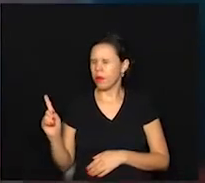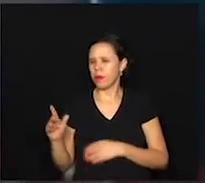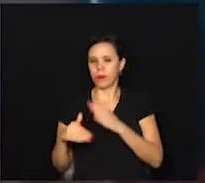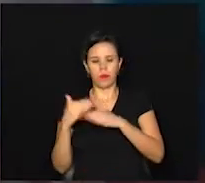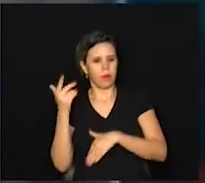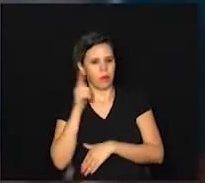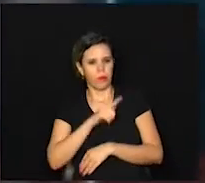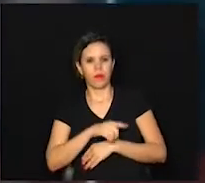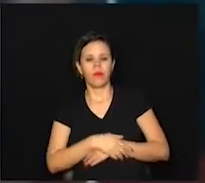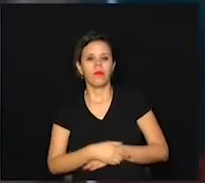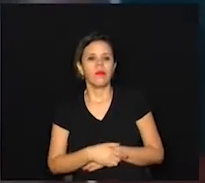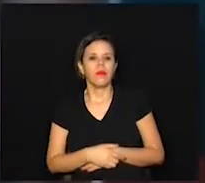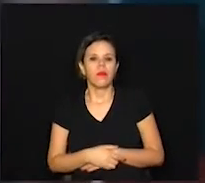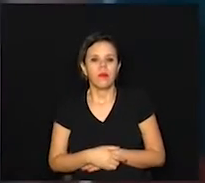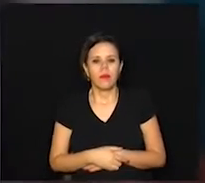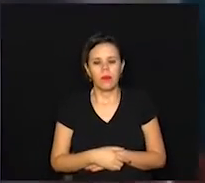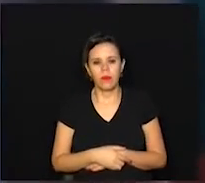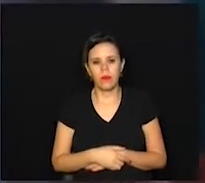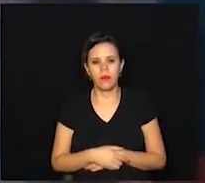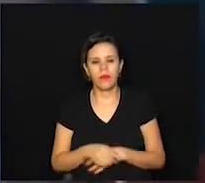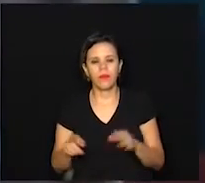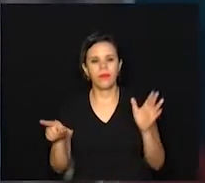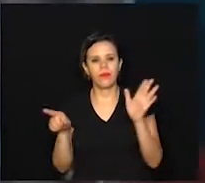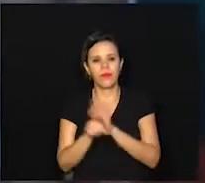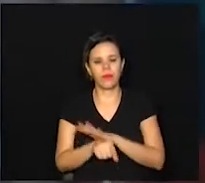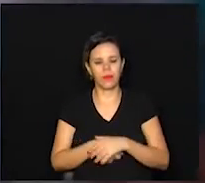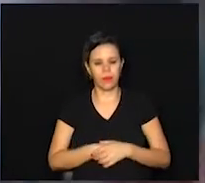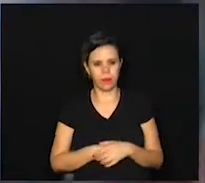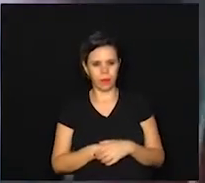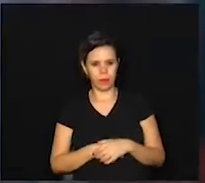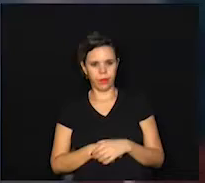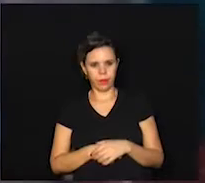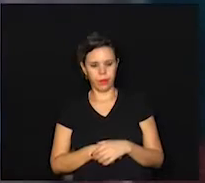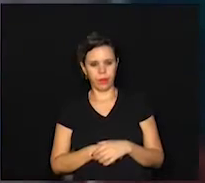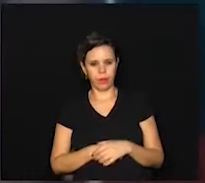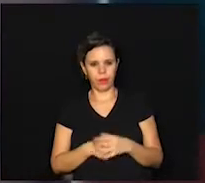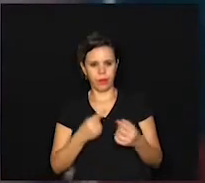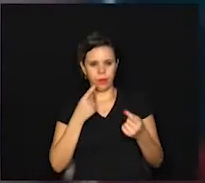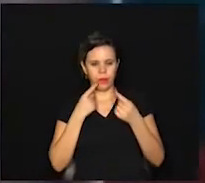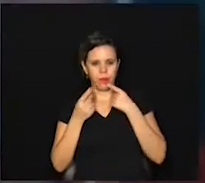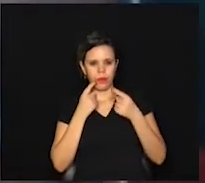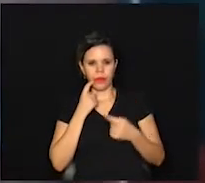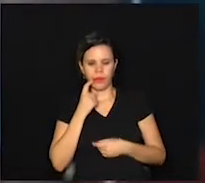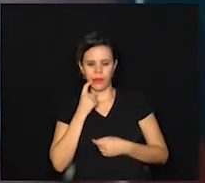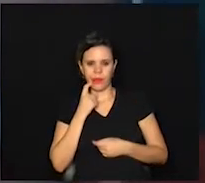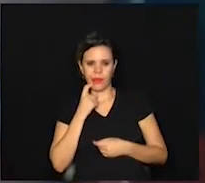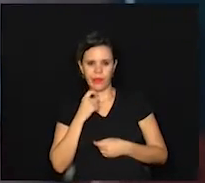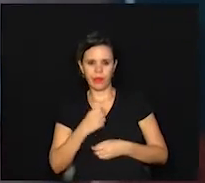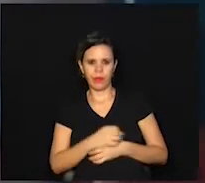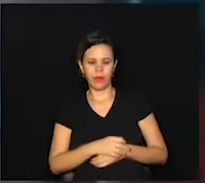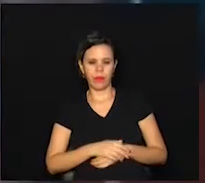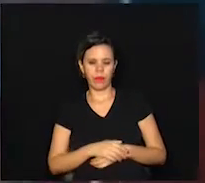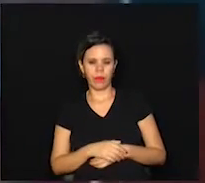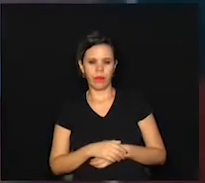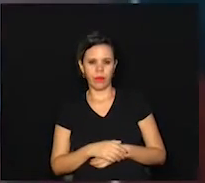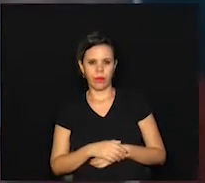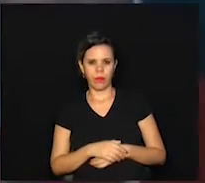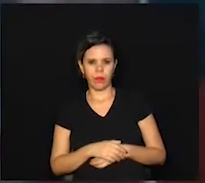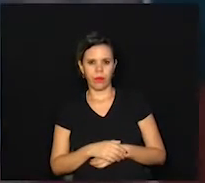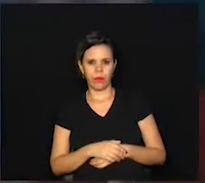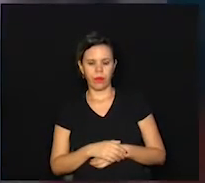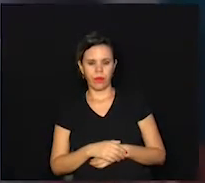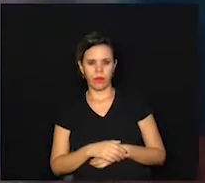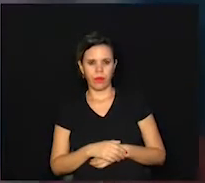foram dados. A pergunta que foi colocada, eu queria dialogar com essa pergunta, num quadro